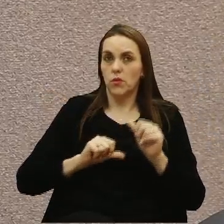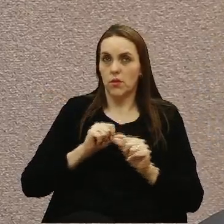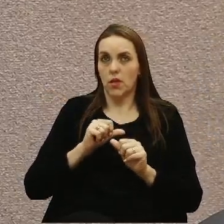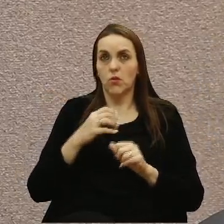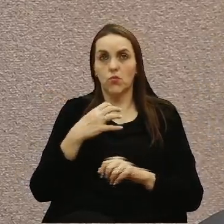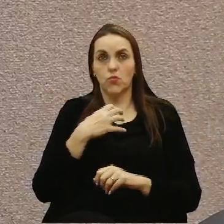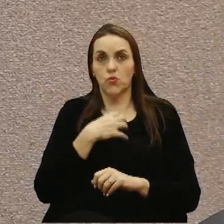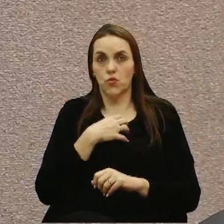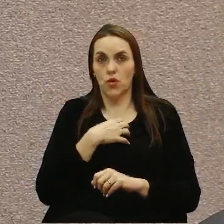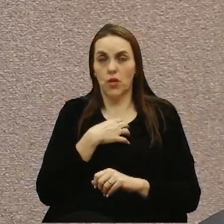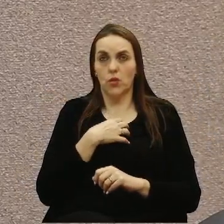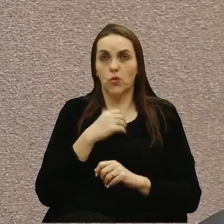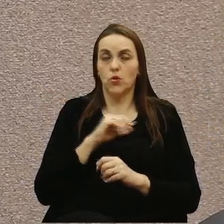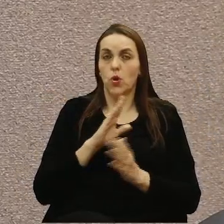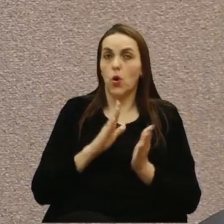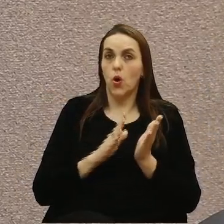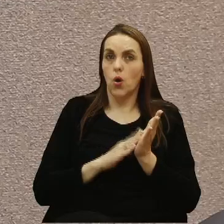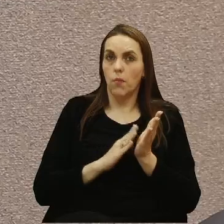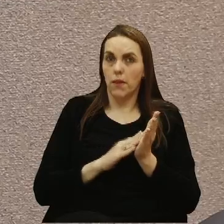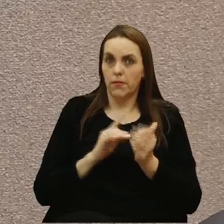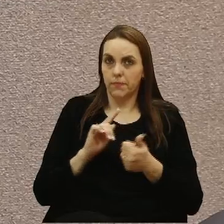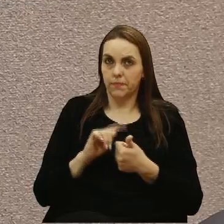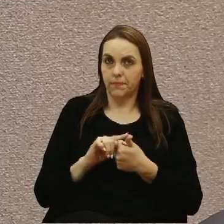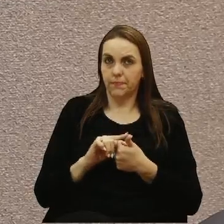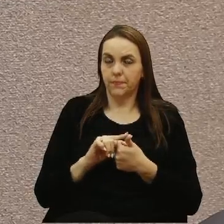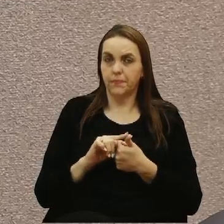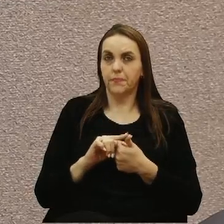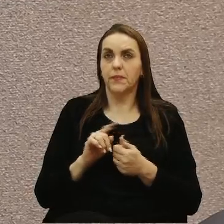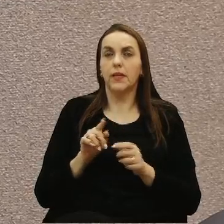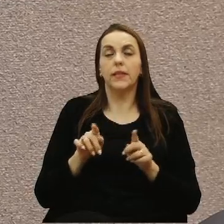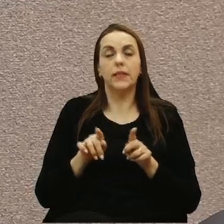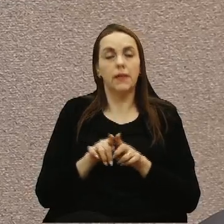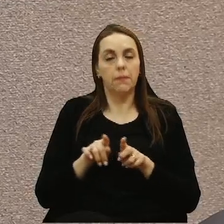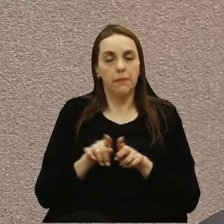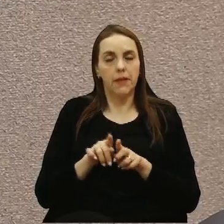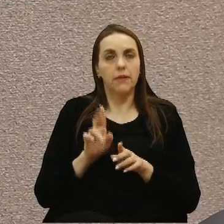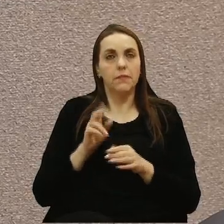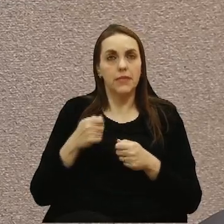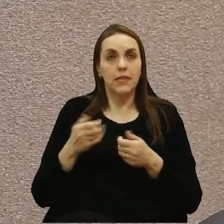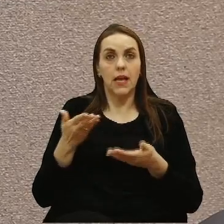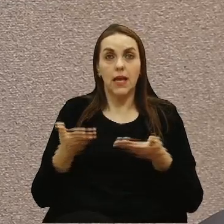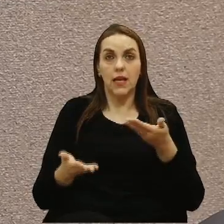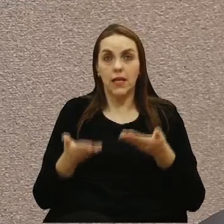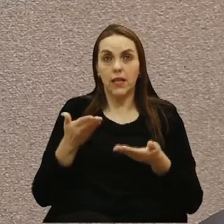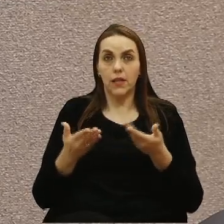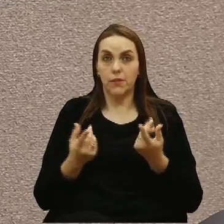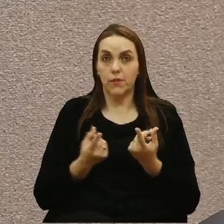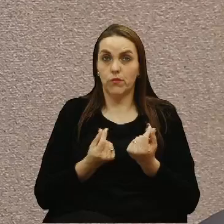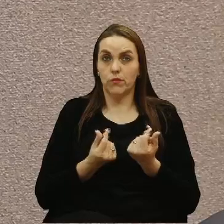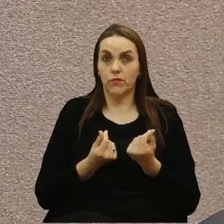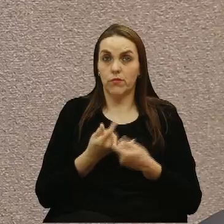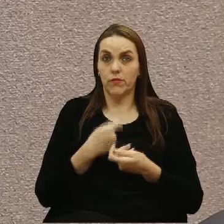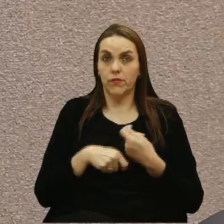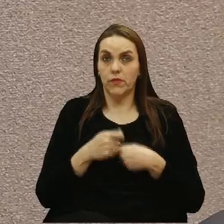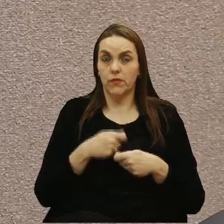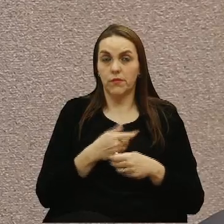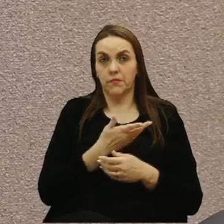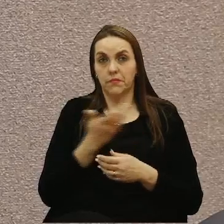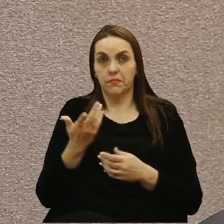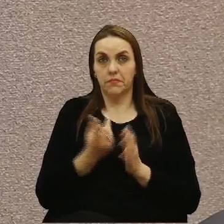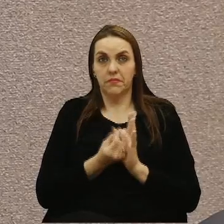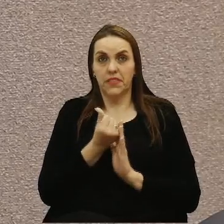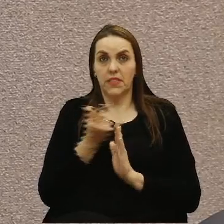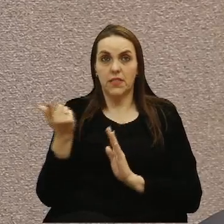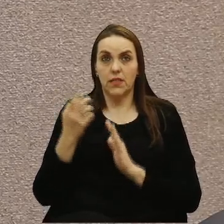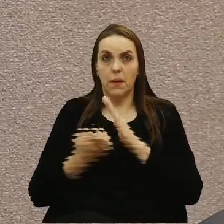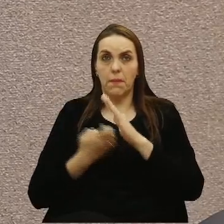forma de cobrança, desde que mantenha o equilíbrio econômico-financeiro da empresa. Obviamente,